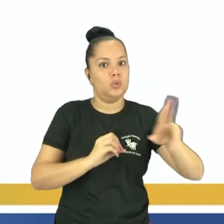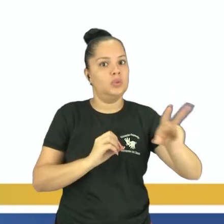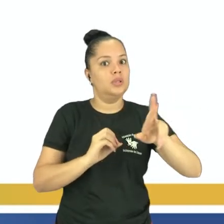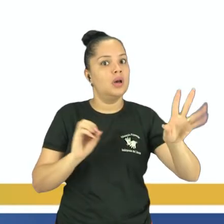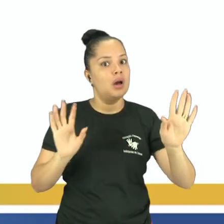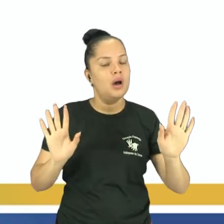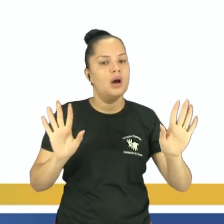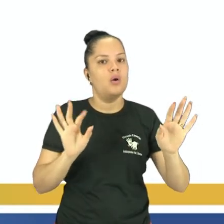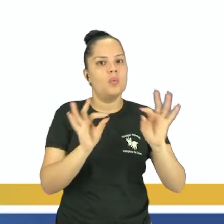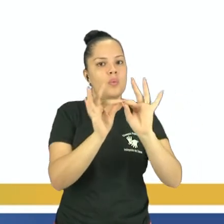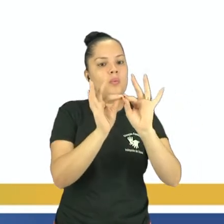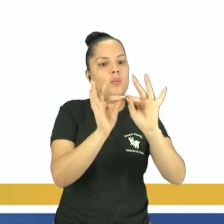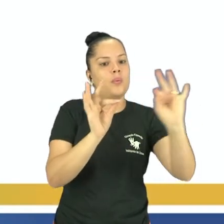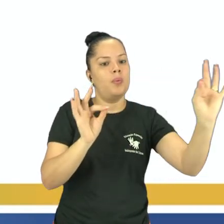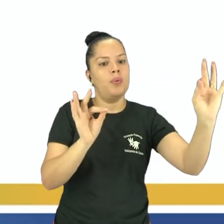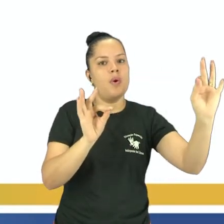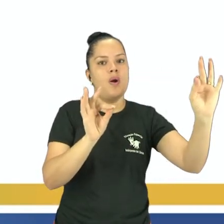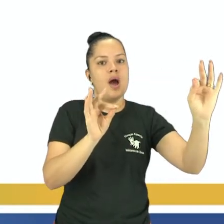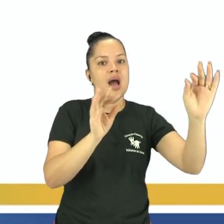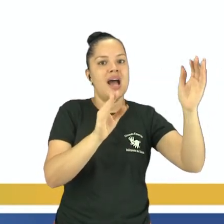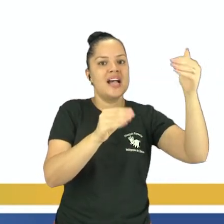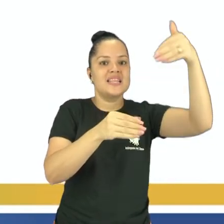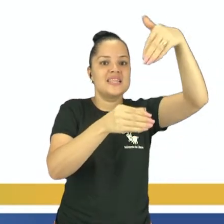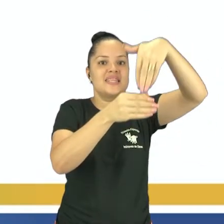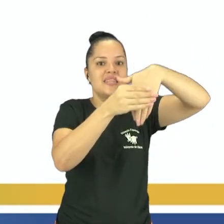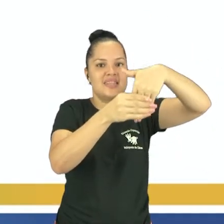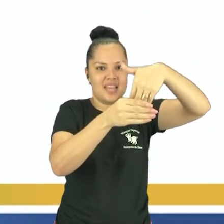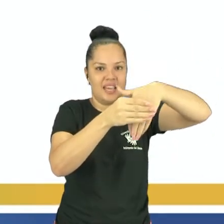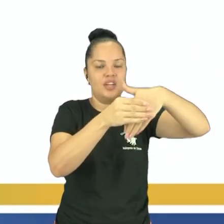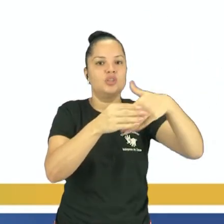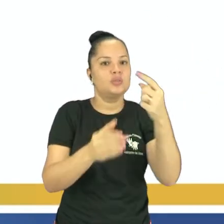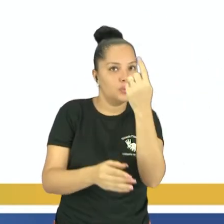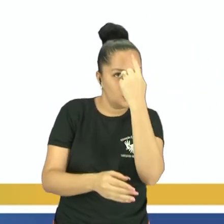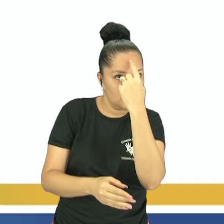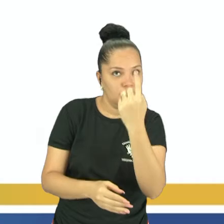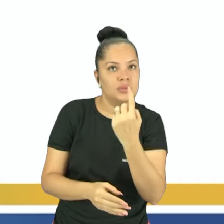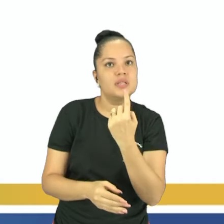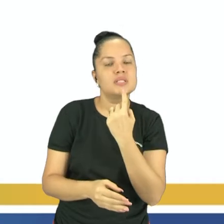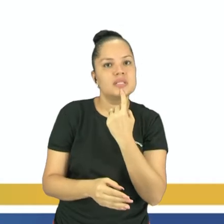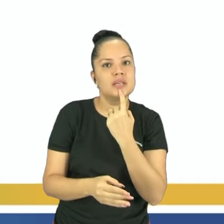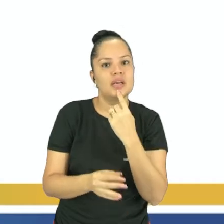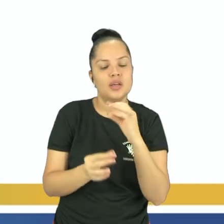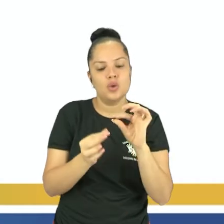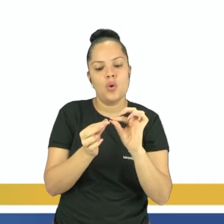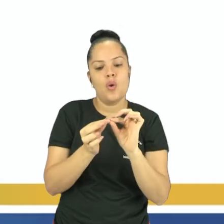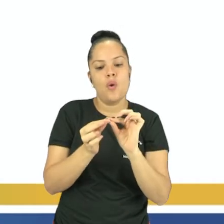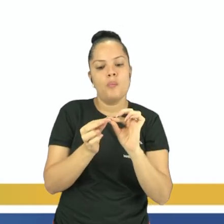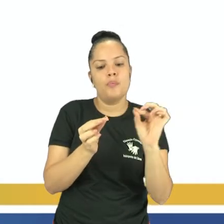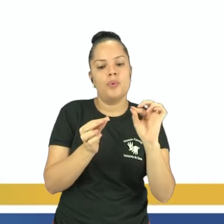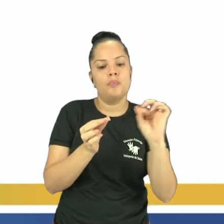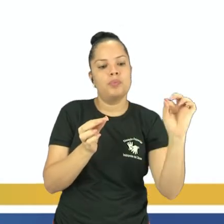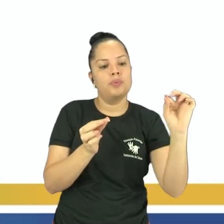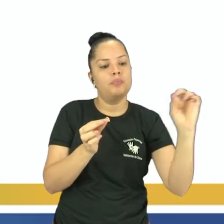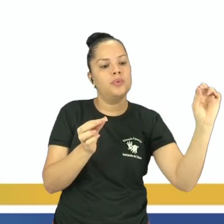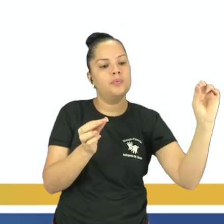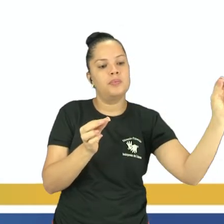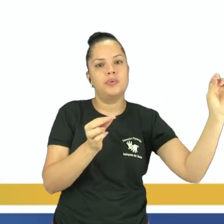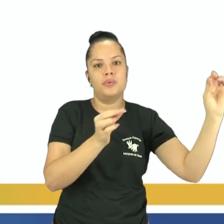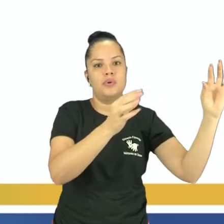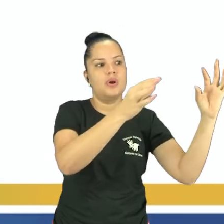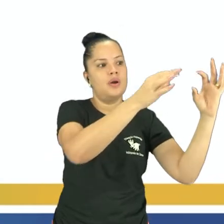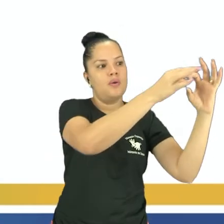um segmento de reta que passa pelo interior da figura e não é um lado da figura, né? Ela vai passar dentro da figura, mas não